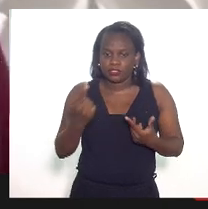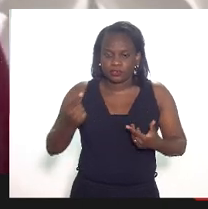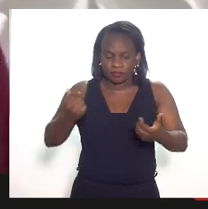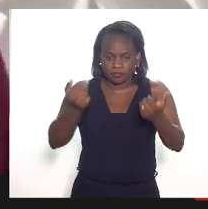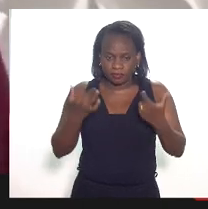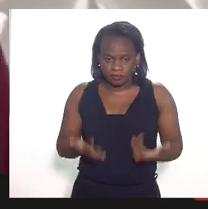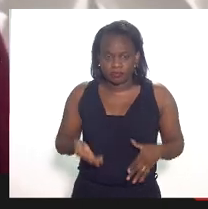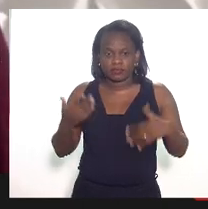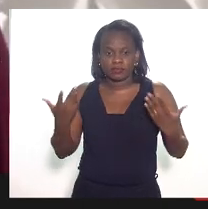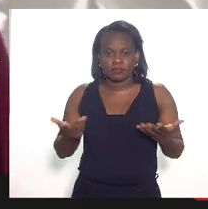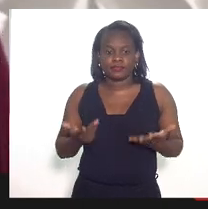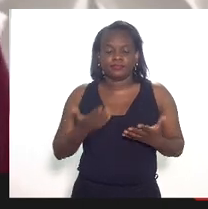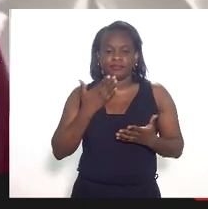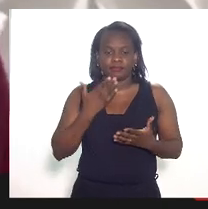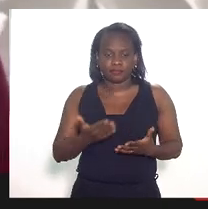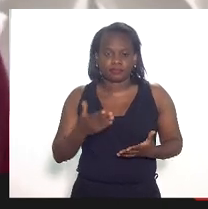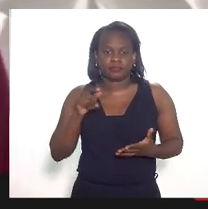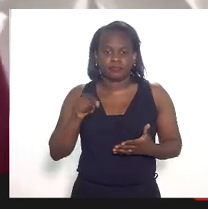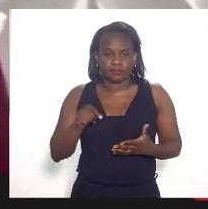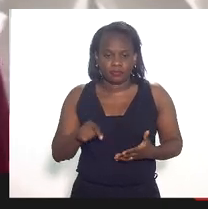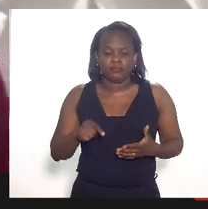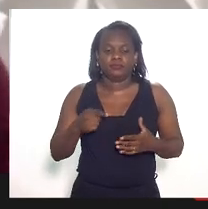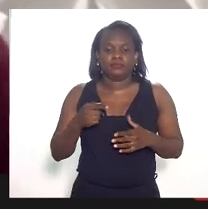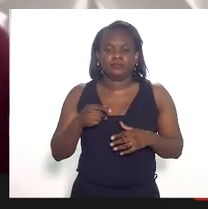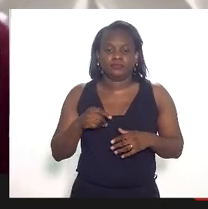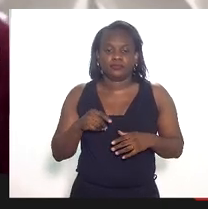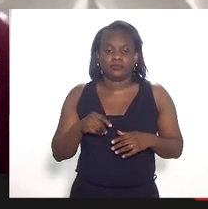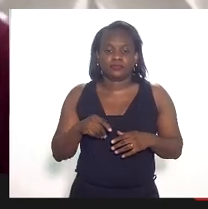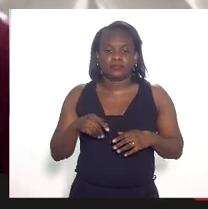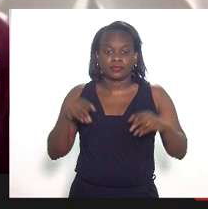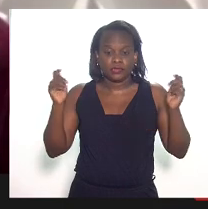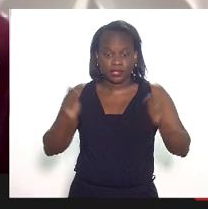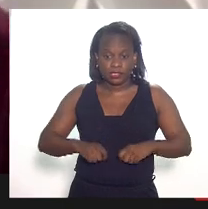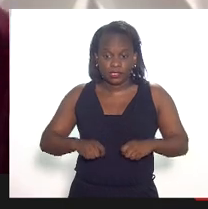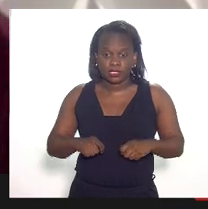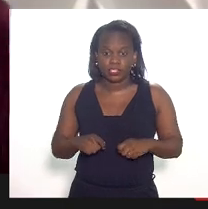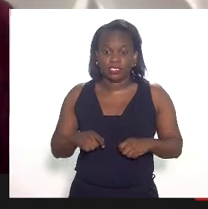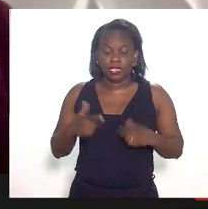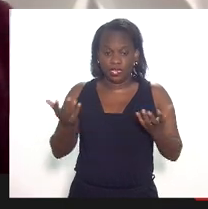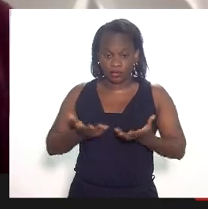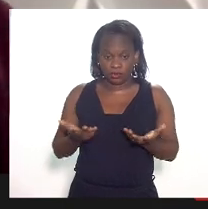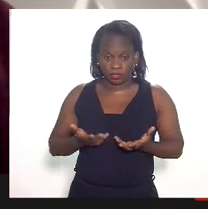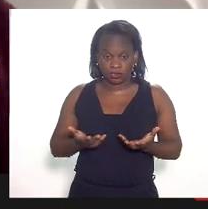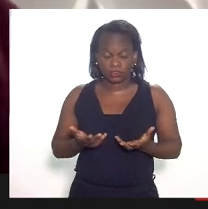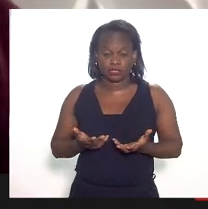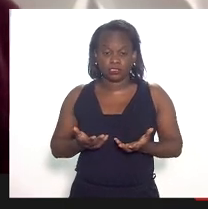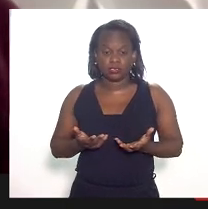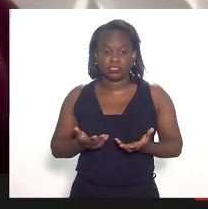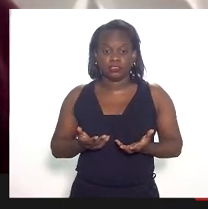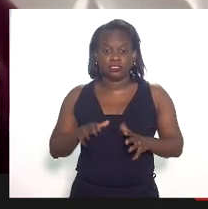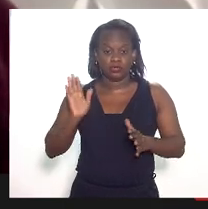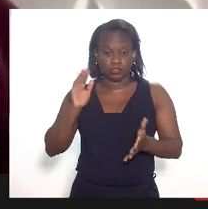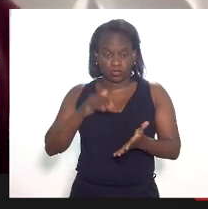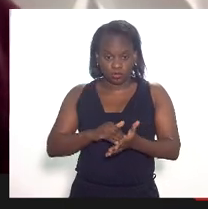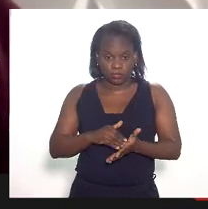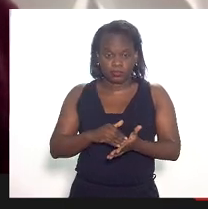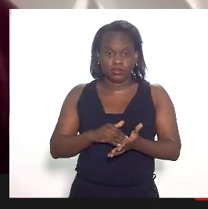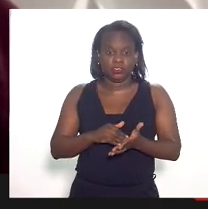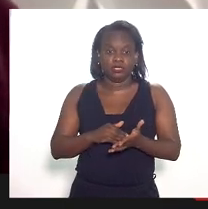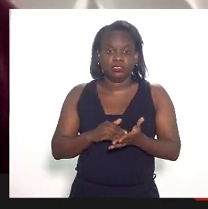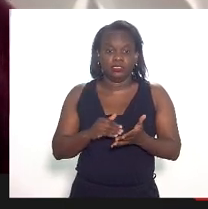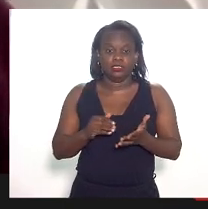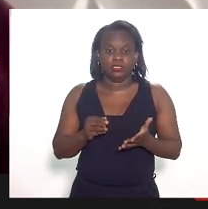queria colocar aqui em apreciação, se nós pudéssemos, nesse momento, né, na última leva